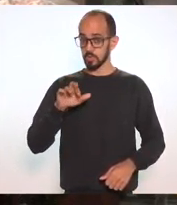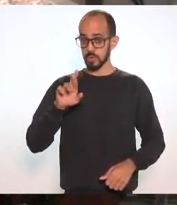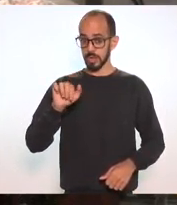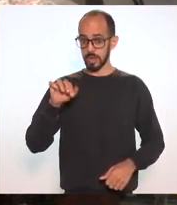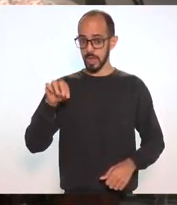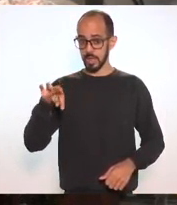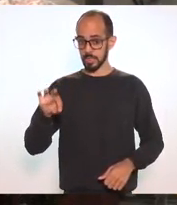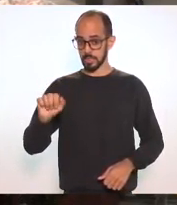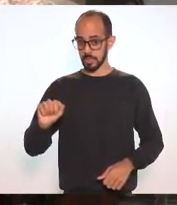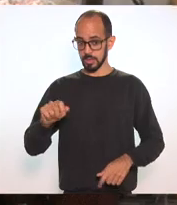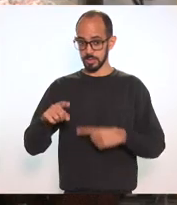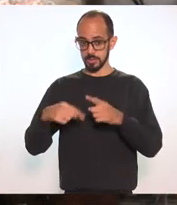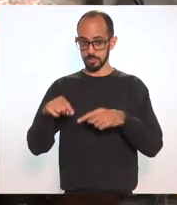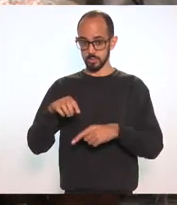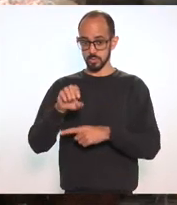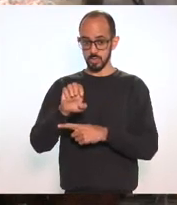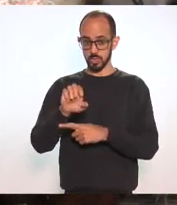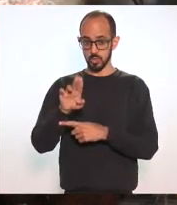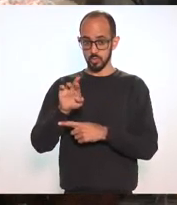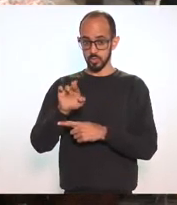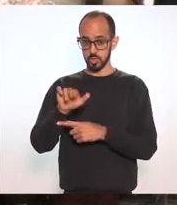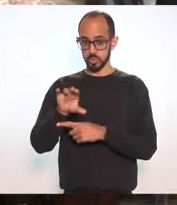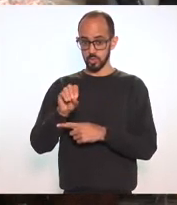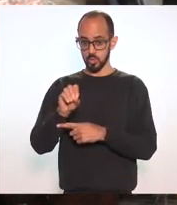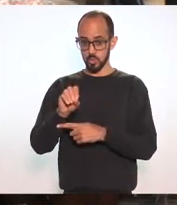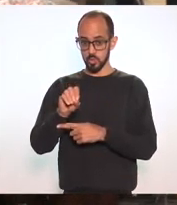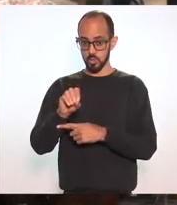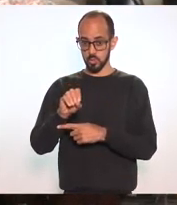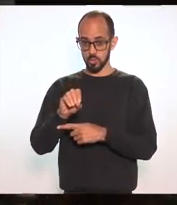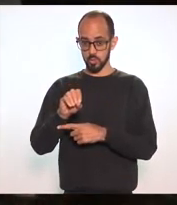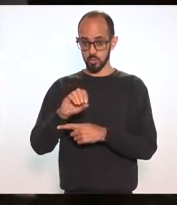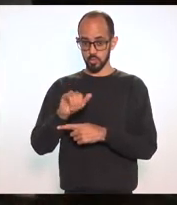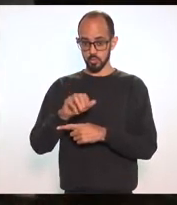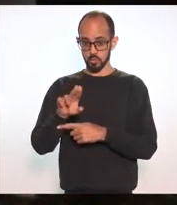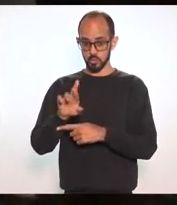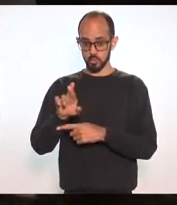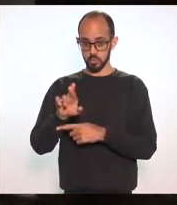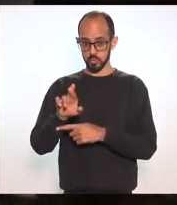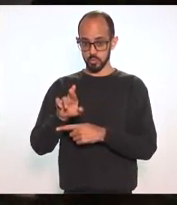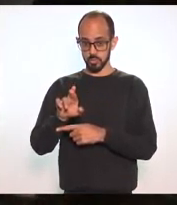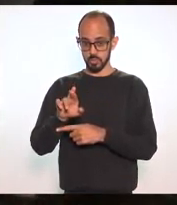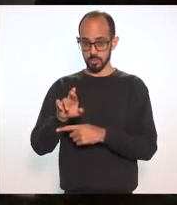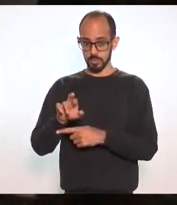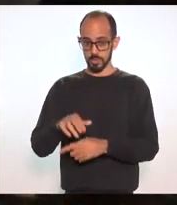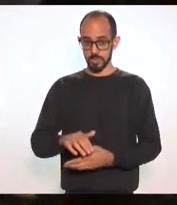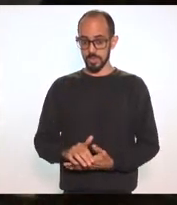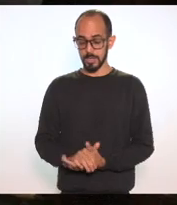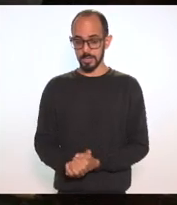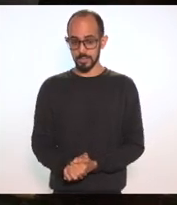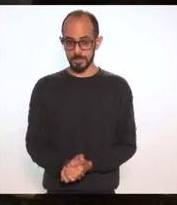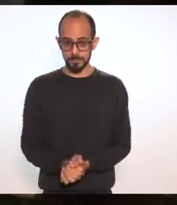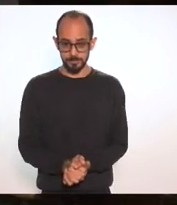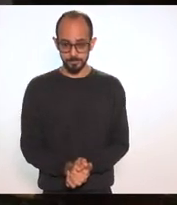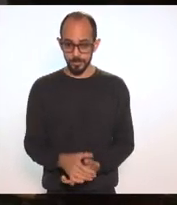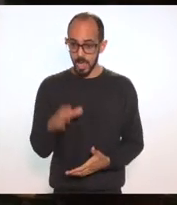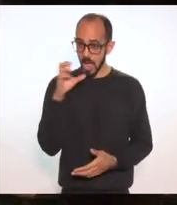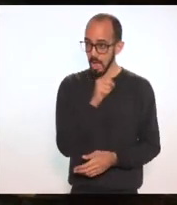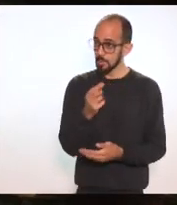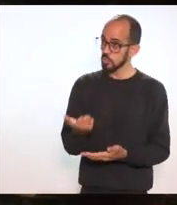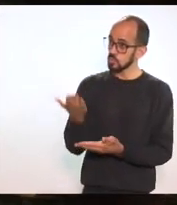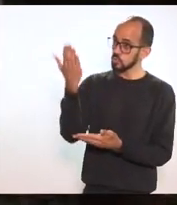seguida, Eurico Júnior, depois... É que eu queria fazer uma ponderação ao senhor. Sim. Bem rápido. Eu tenho rodado ali